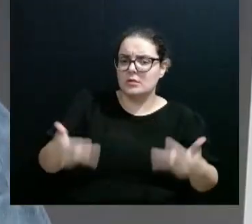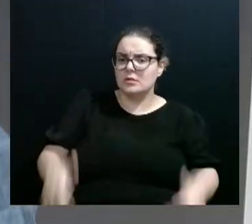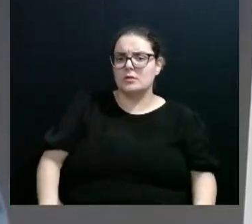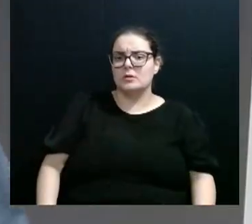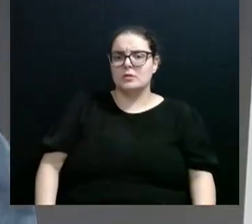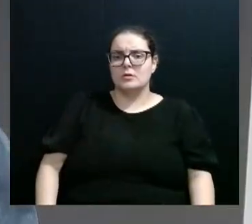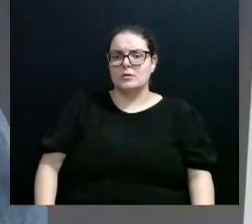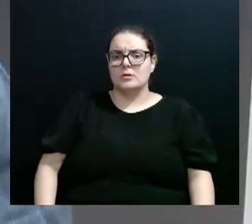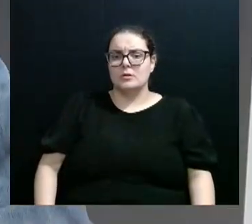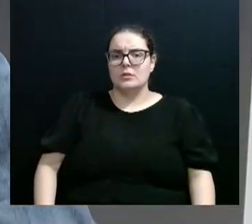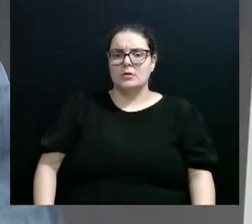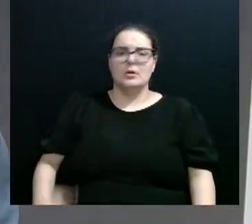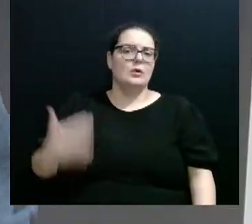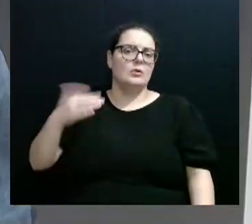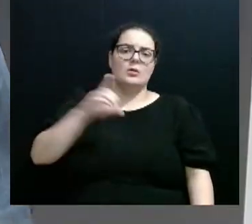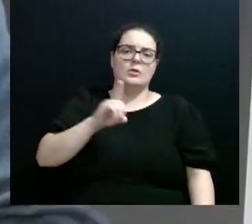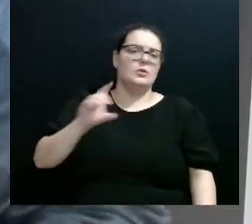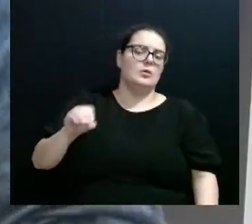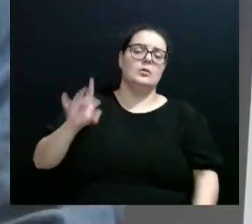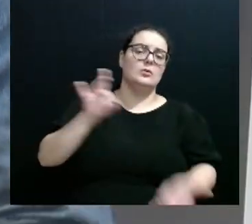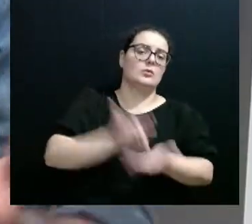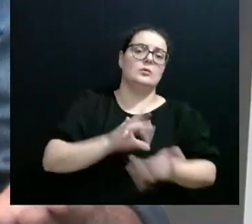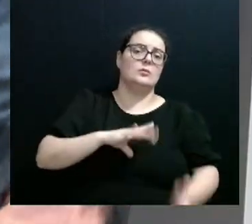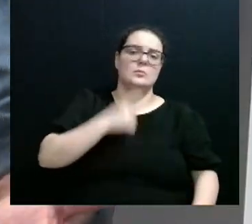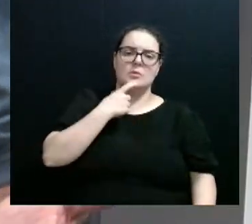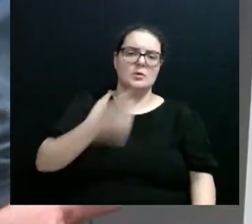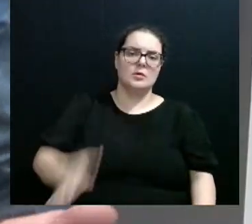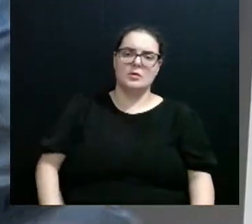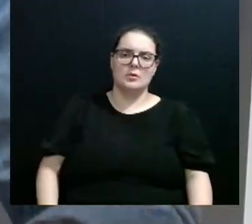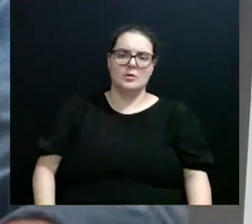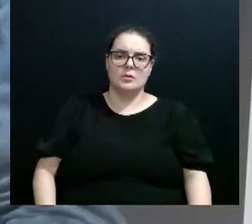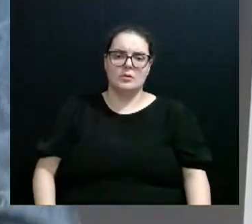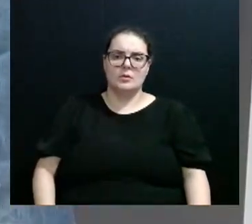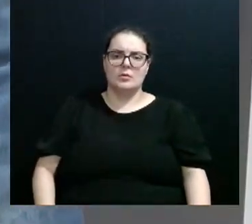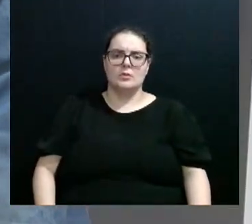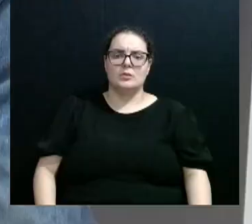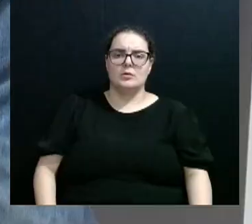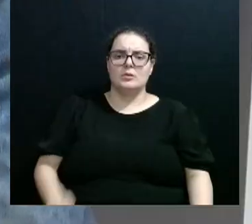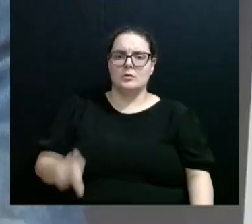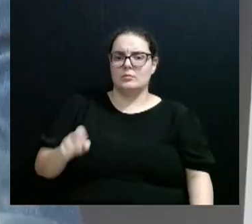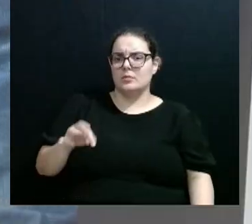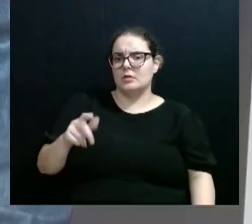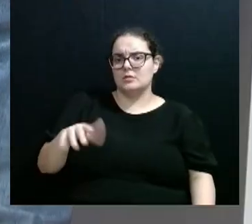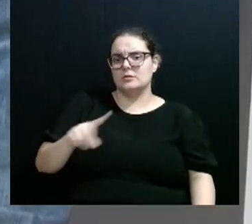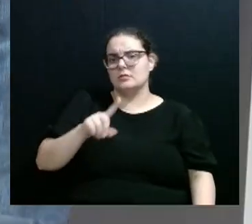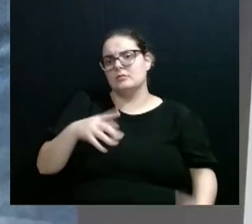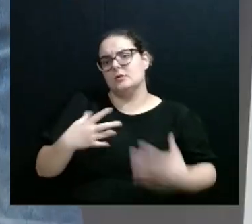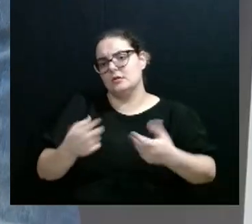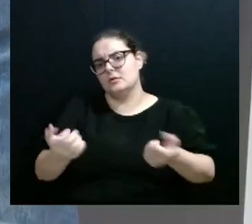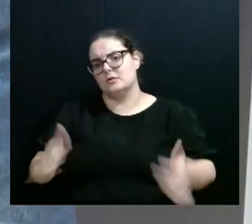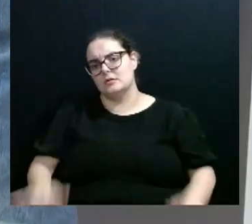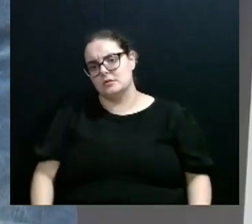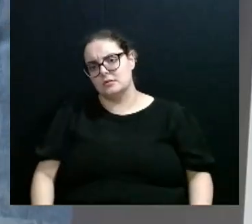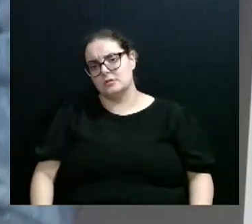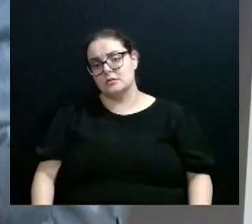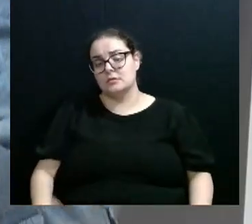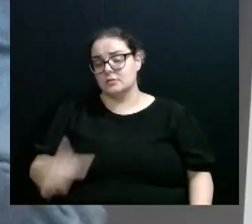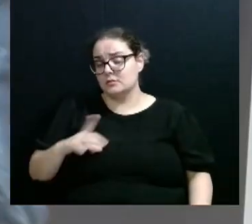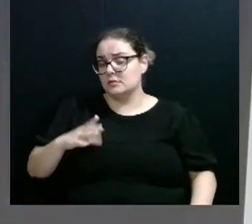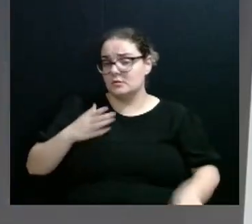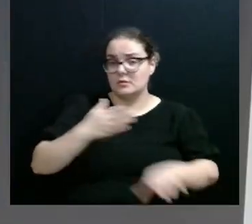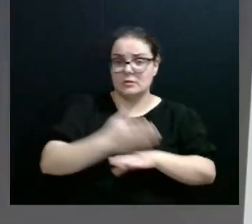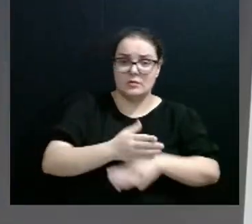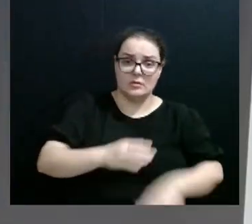diário oficial do município que sua petição não foi aceita. Pô, quem tem acesso ao oficial? Como que